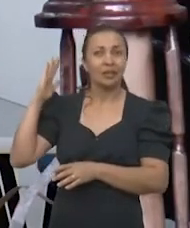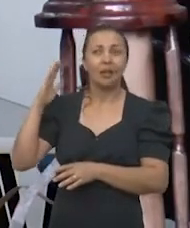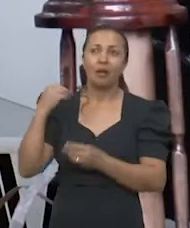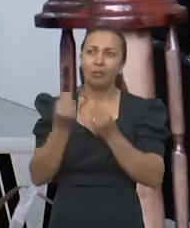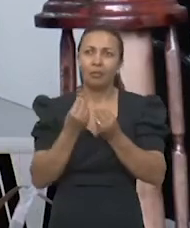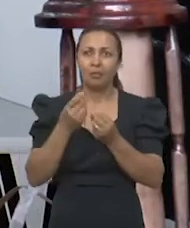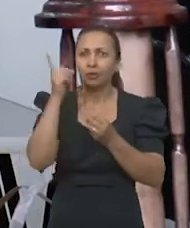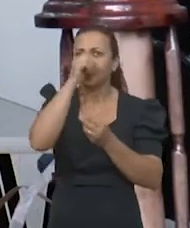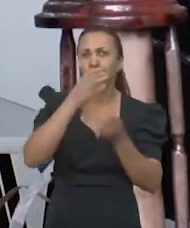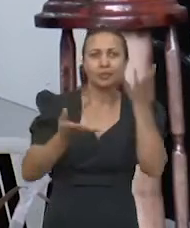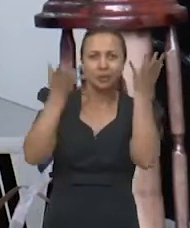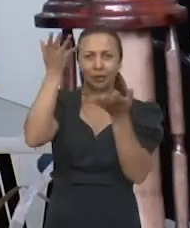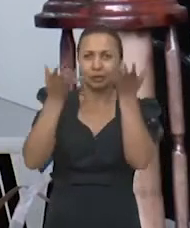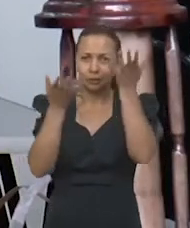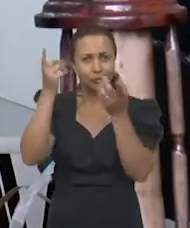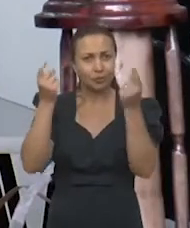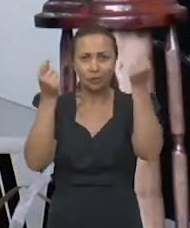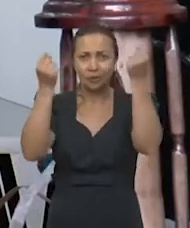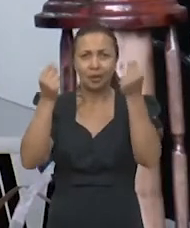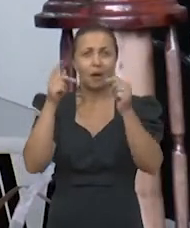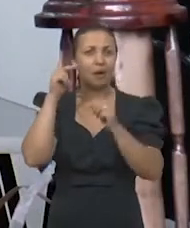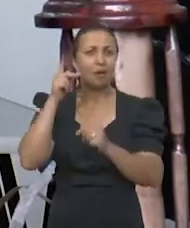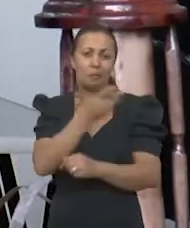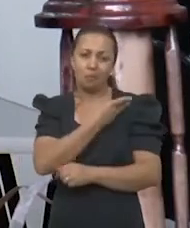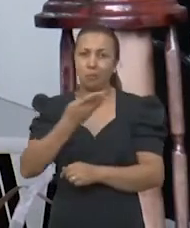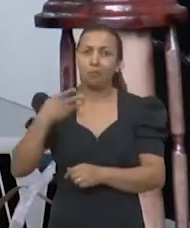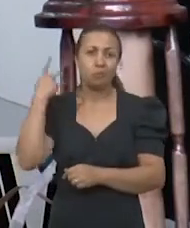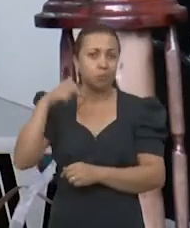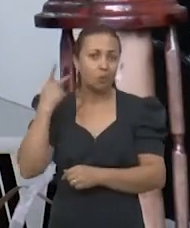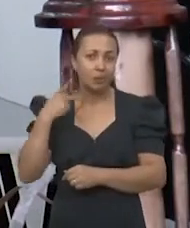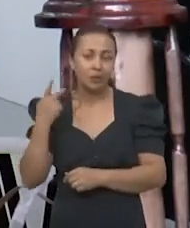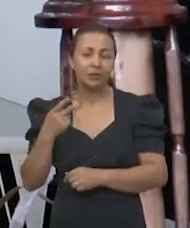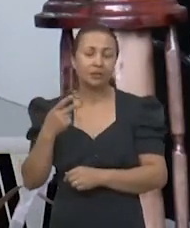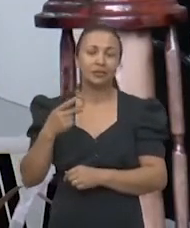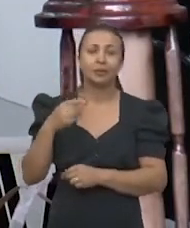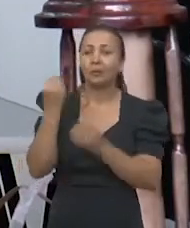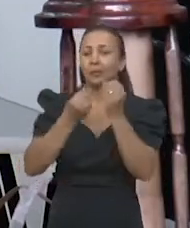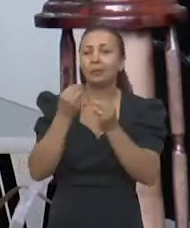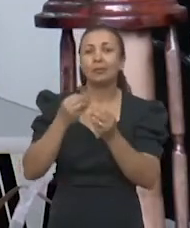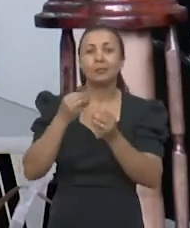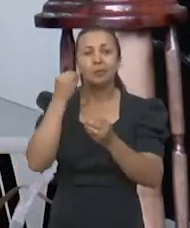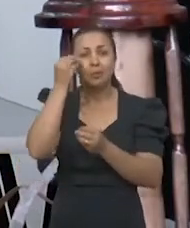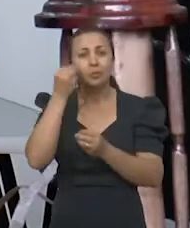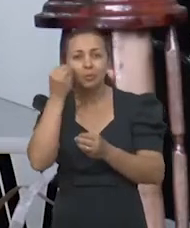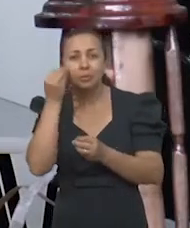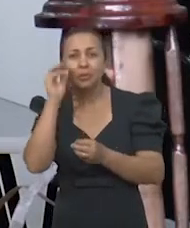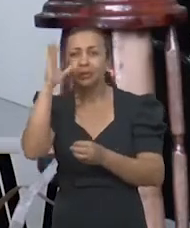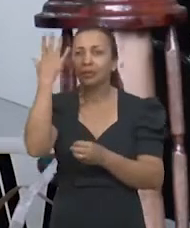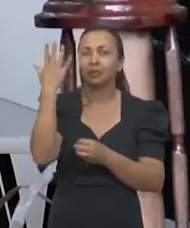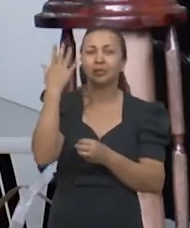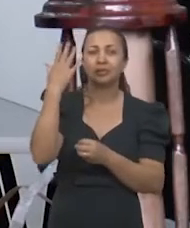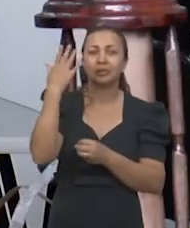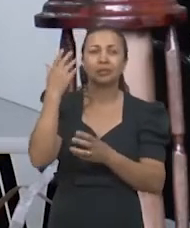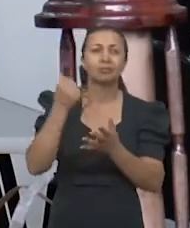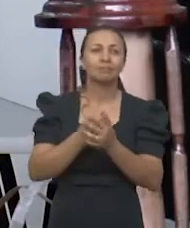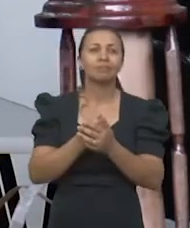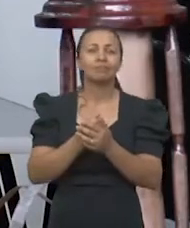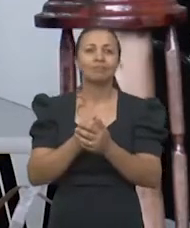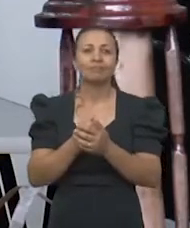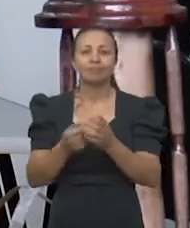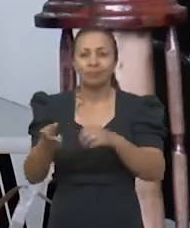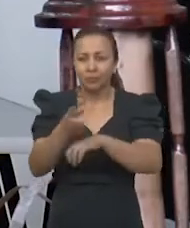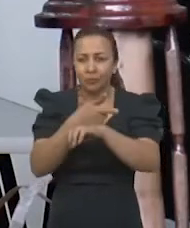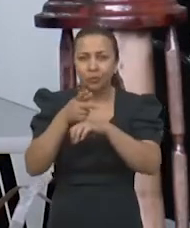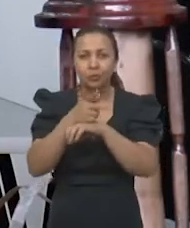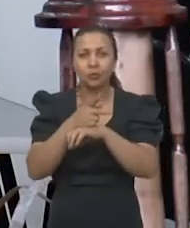Ou seja, dificuldades econômicas, políticas da época, entendendo como esse experimento se deu na época.